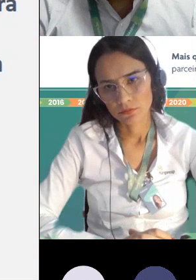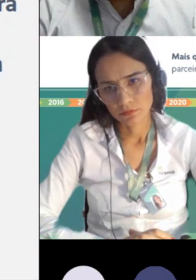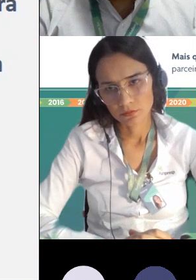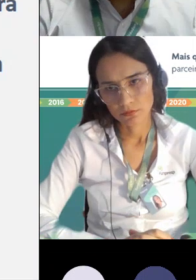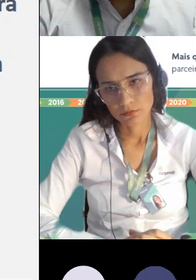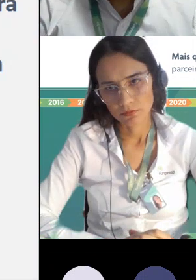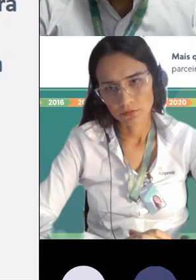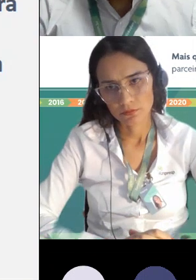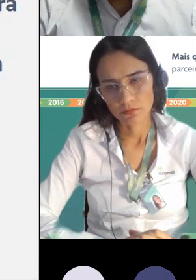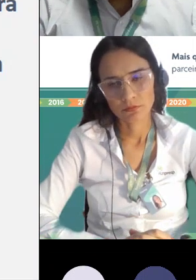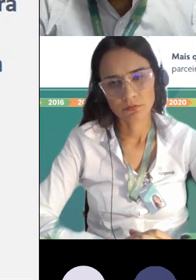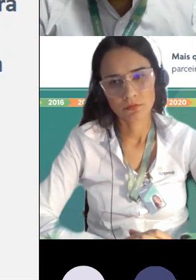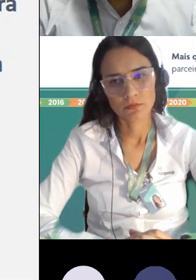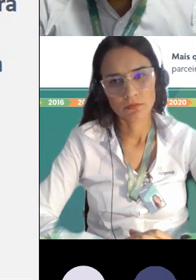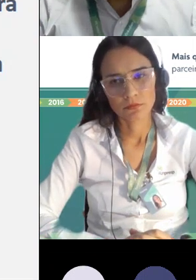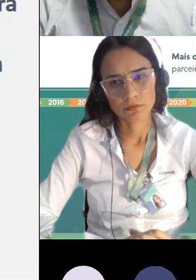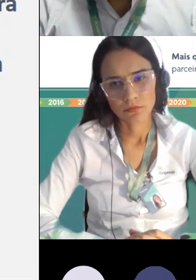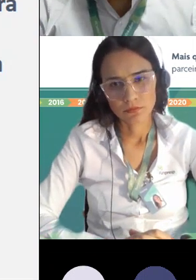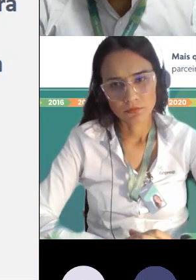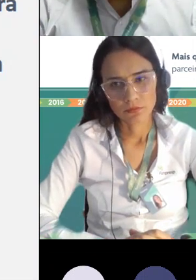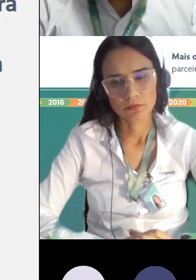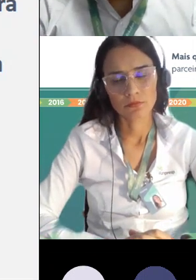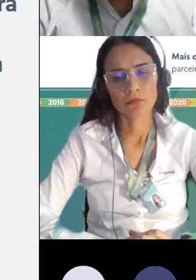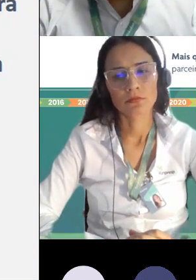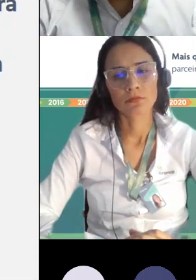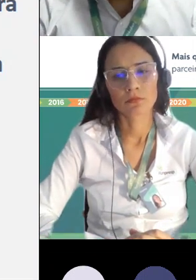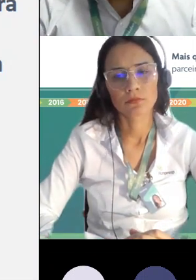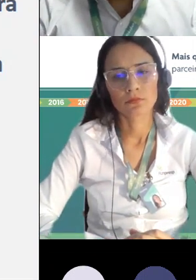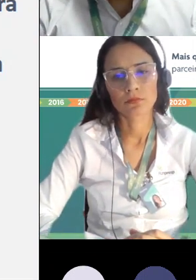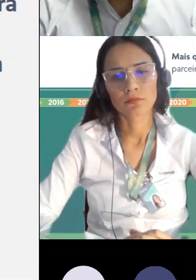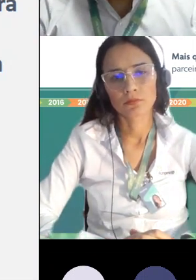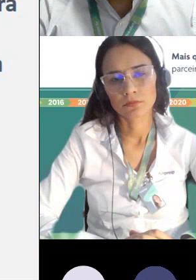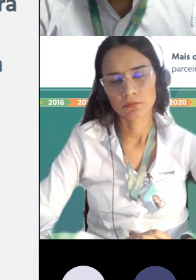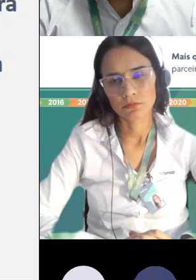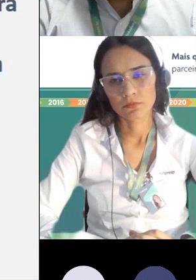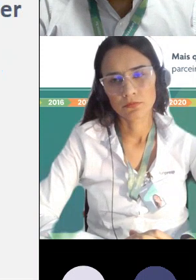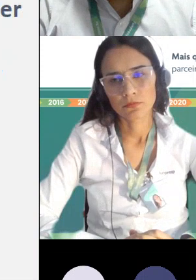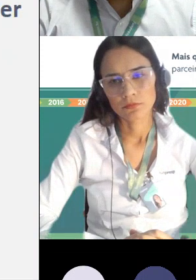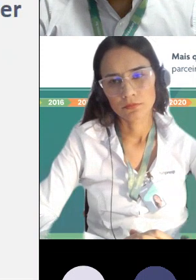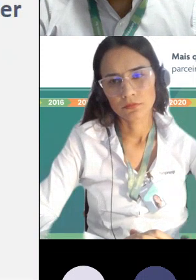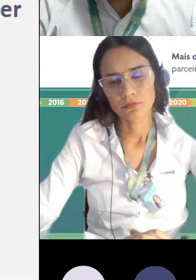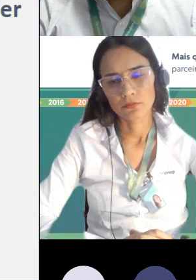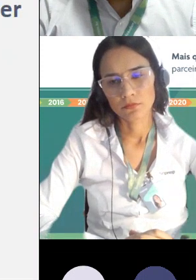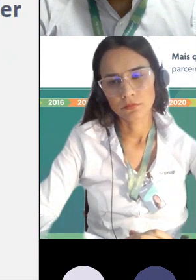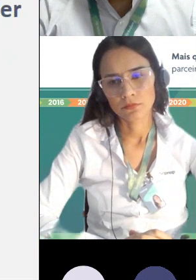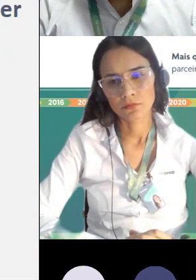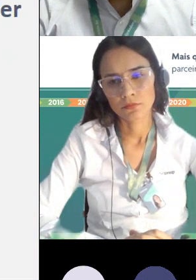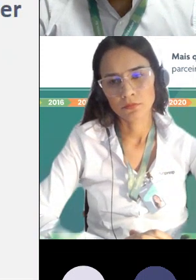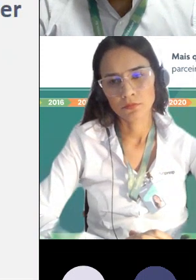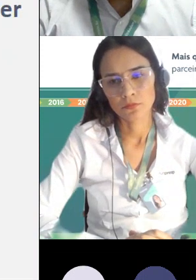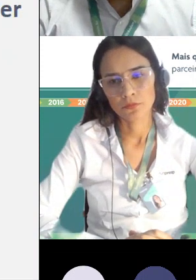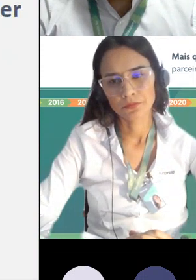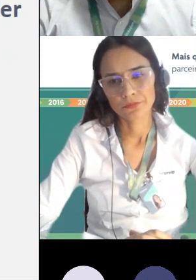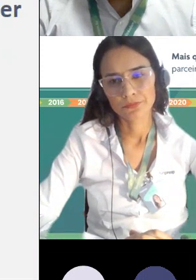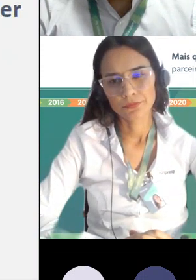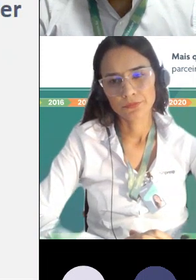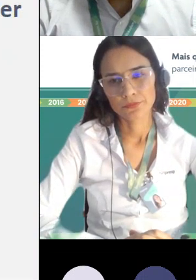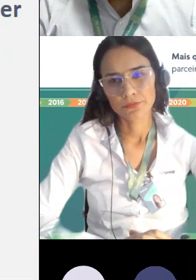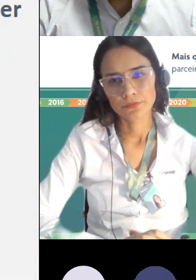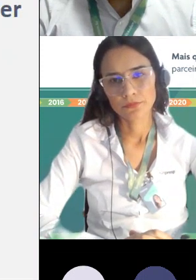de R$ 7.500 na sua aposentadoria, isso do valor pago pela União, o RPPS, tá?